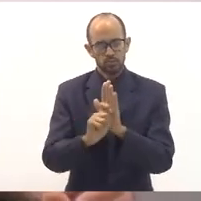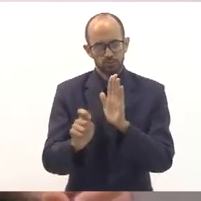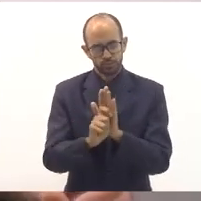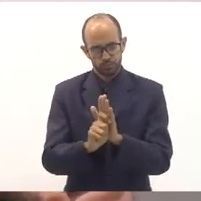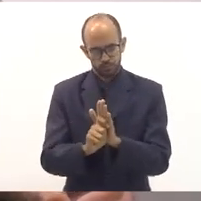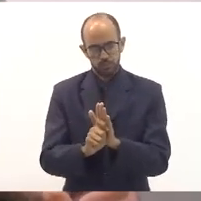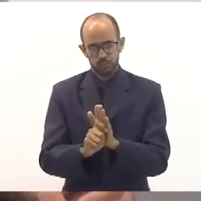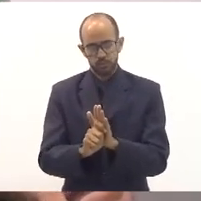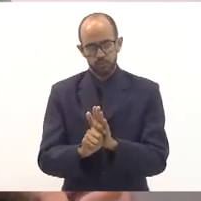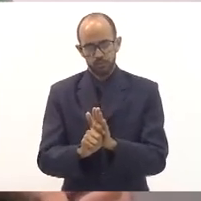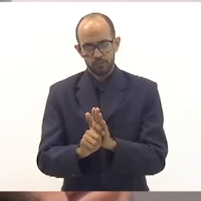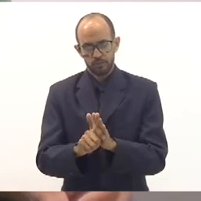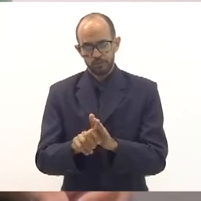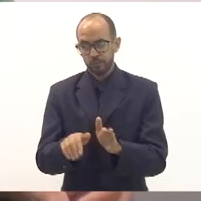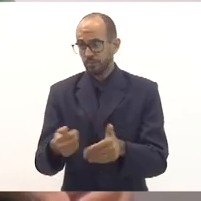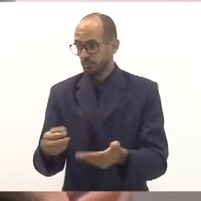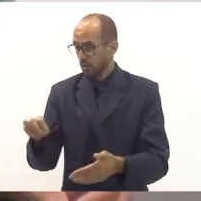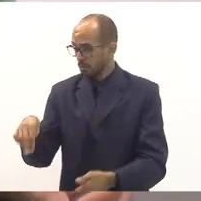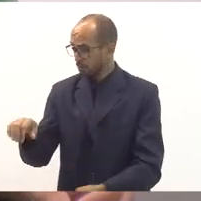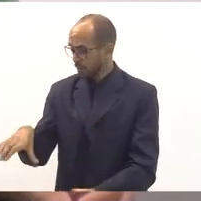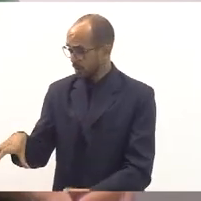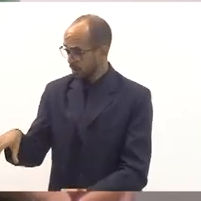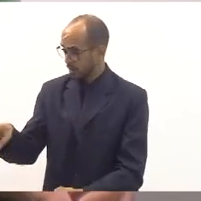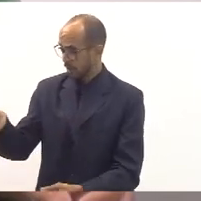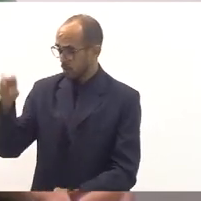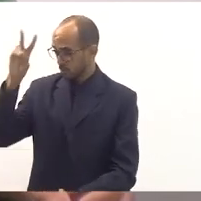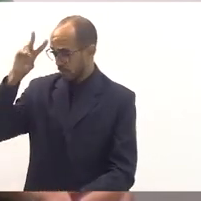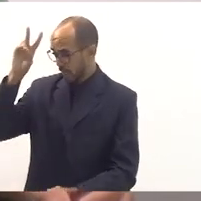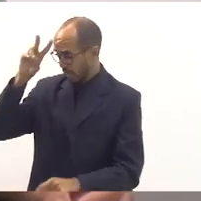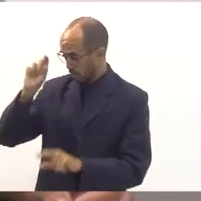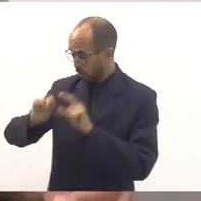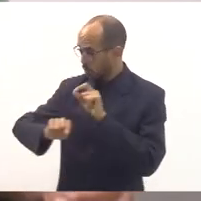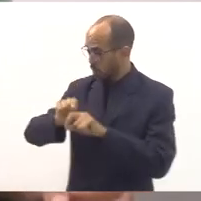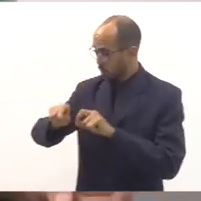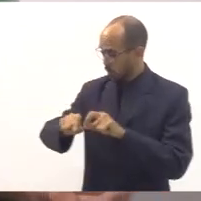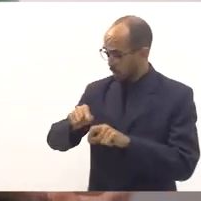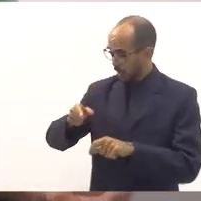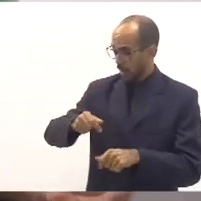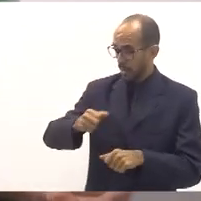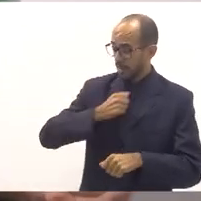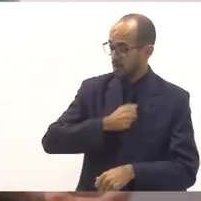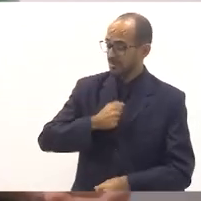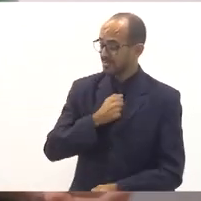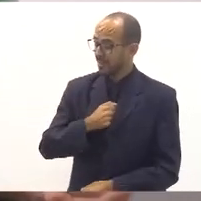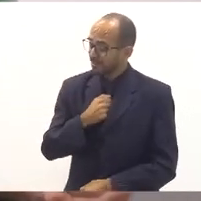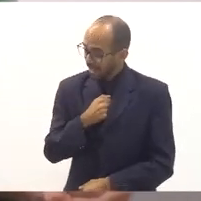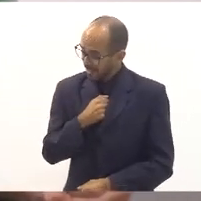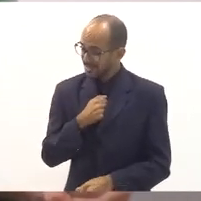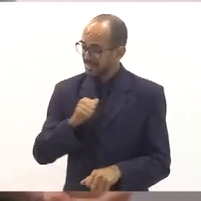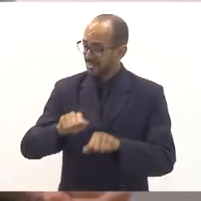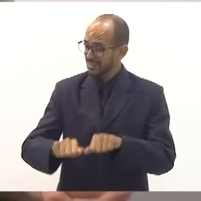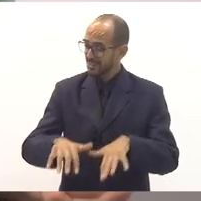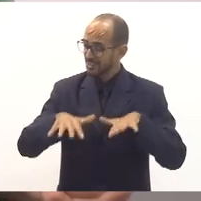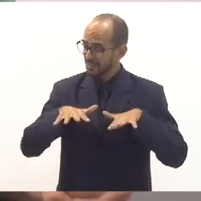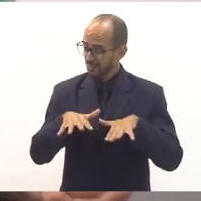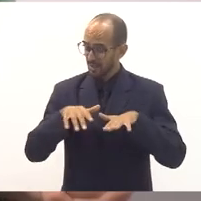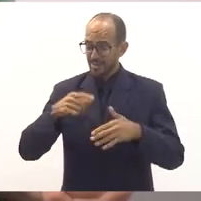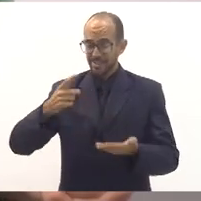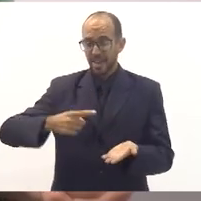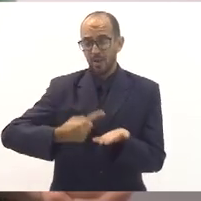E aí link me lembro muito bem das nossas saudosas audiências públicas eram